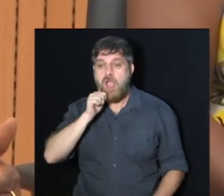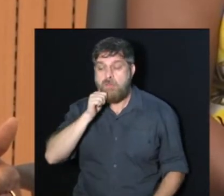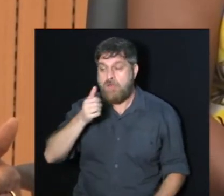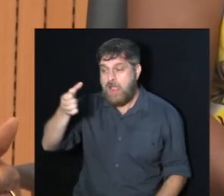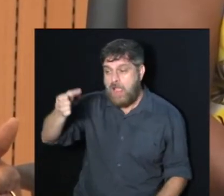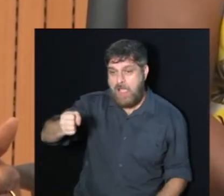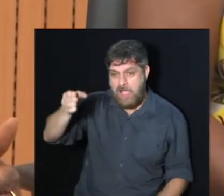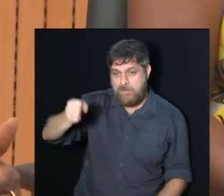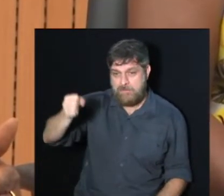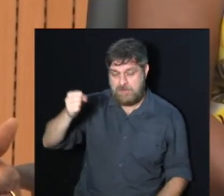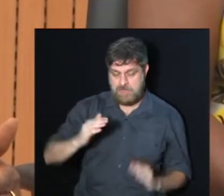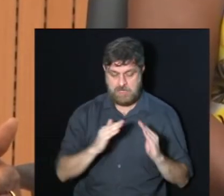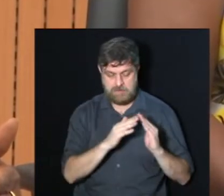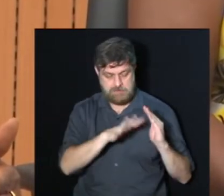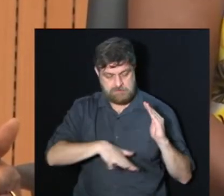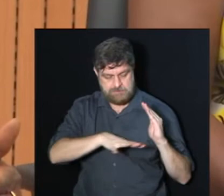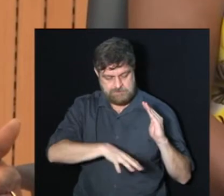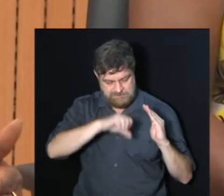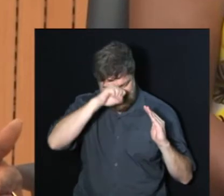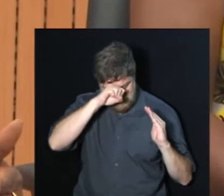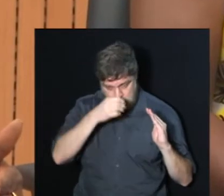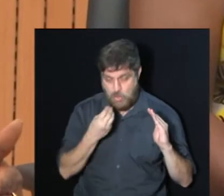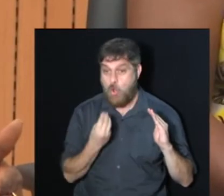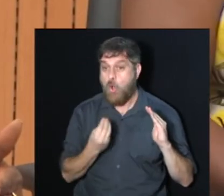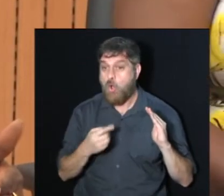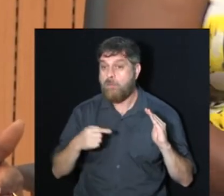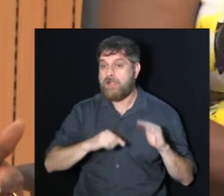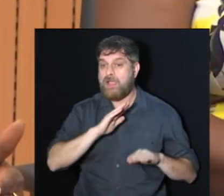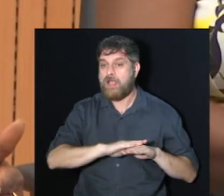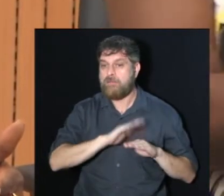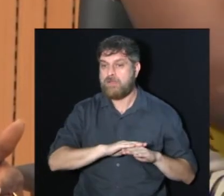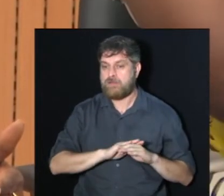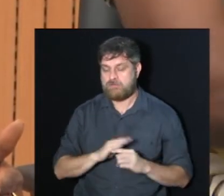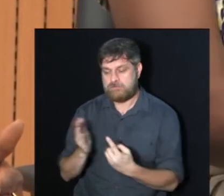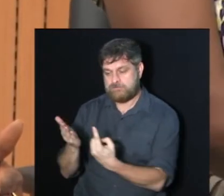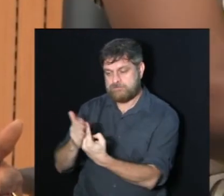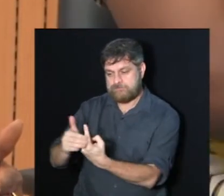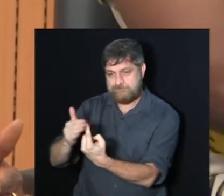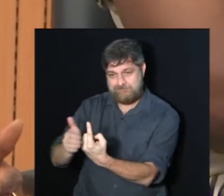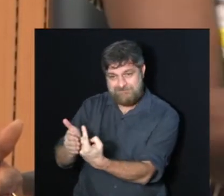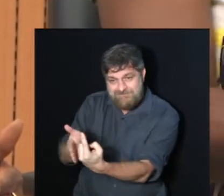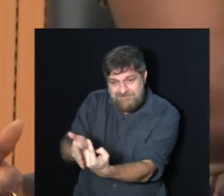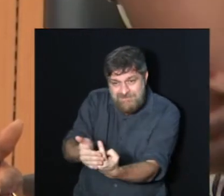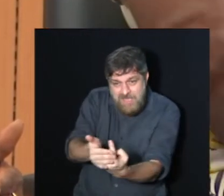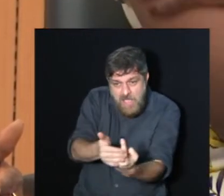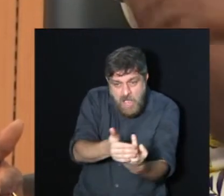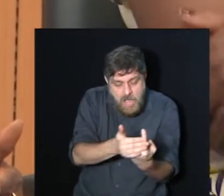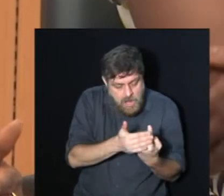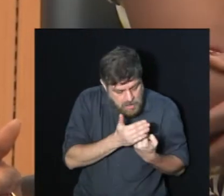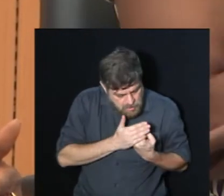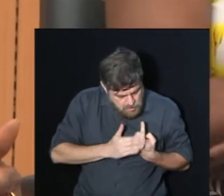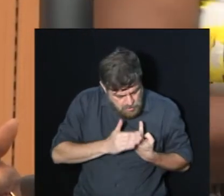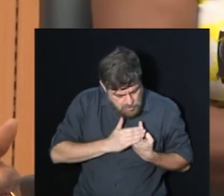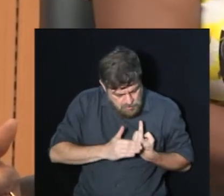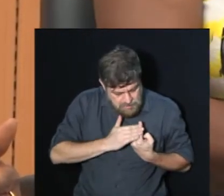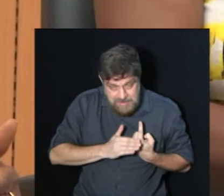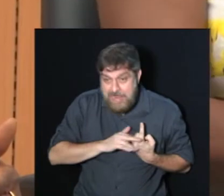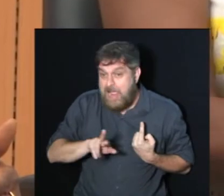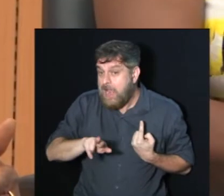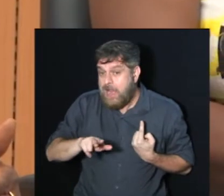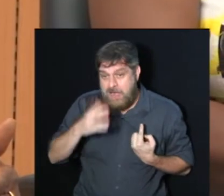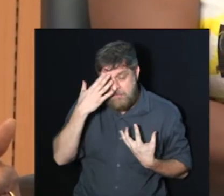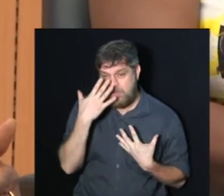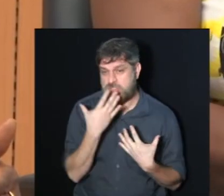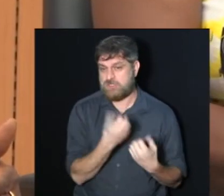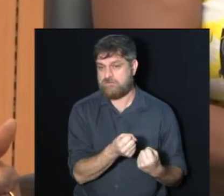branca, dentro do terreiro delas, como é que ela vai acolher as suas irmãs de fé, com